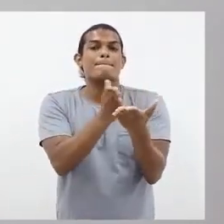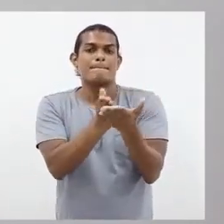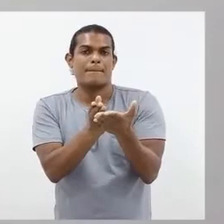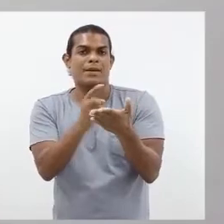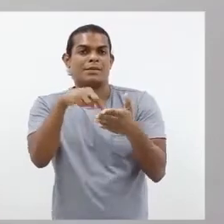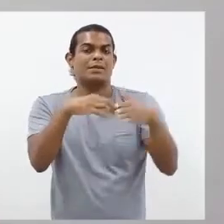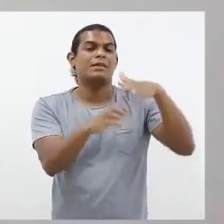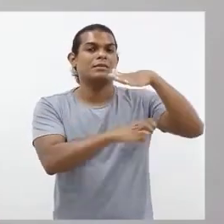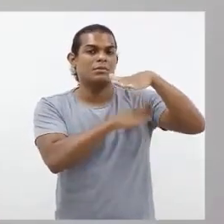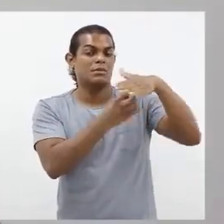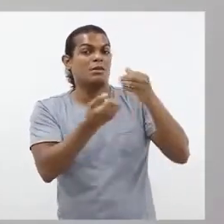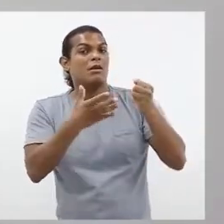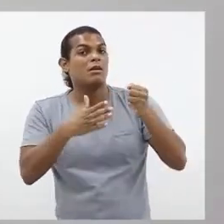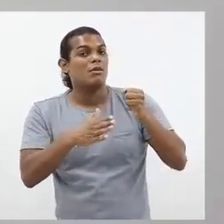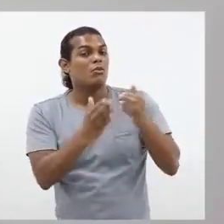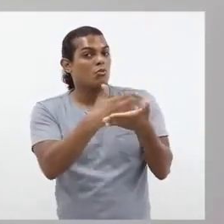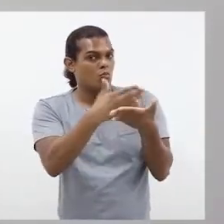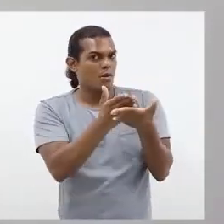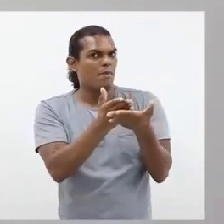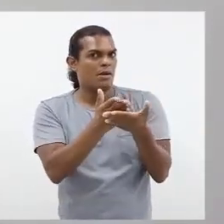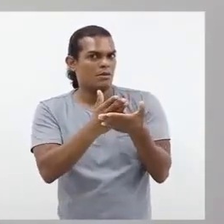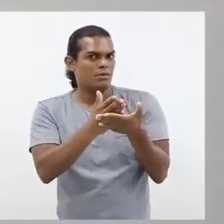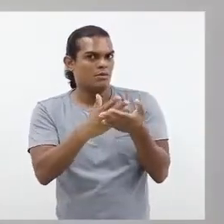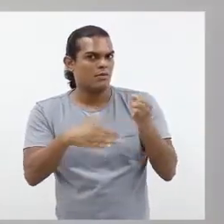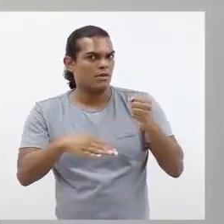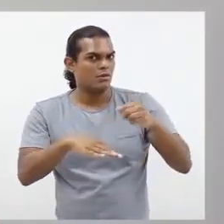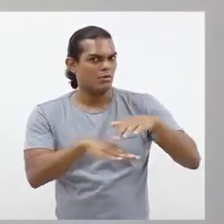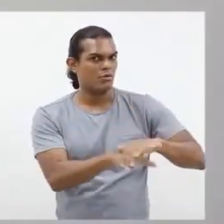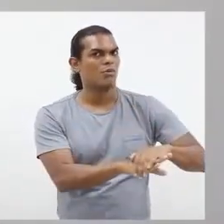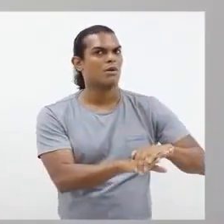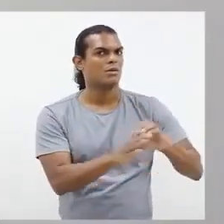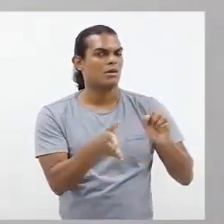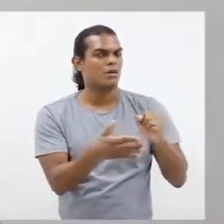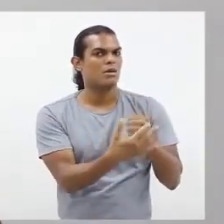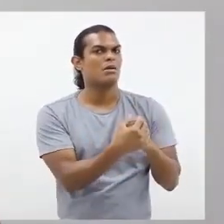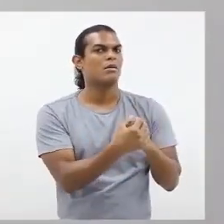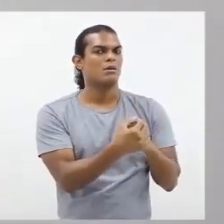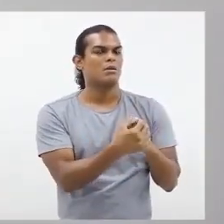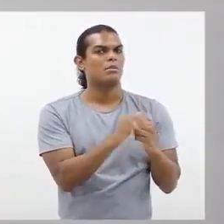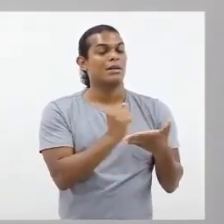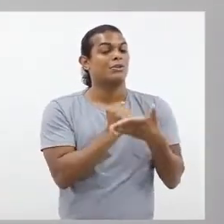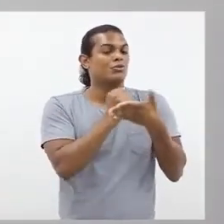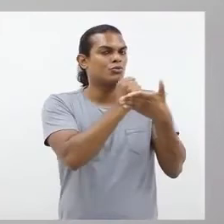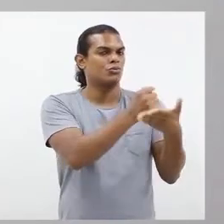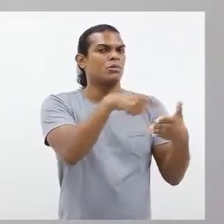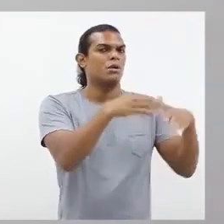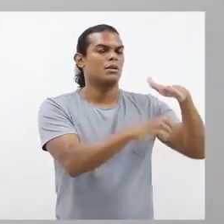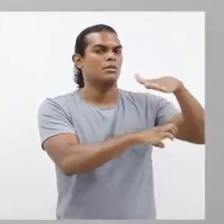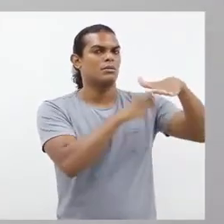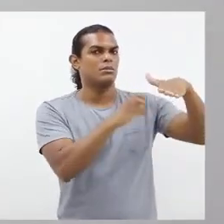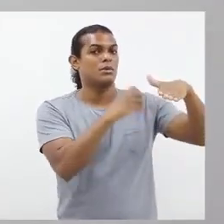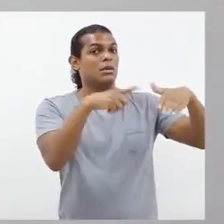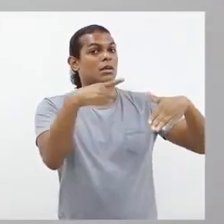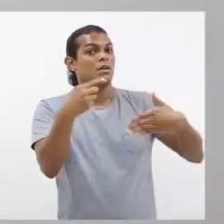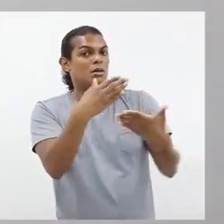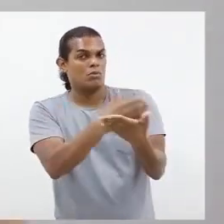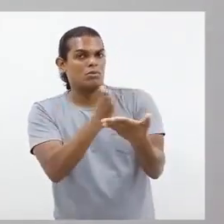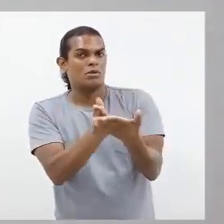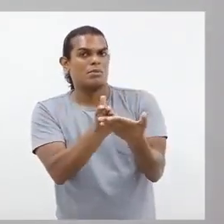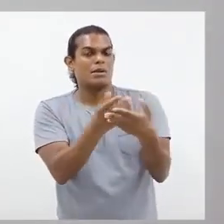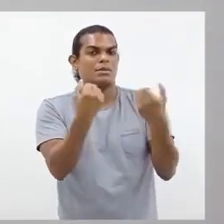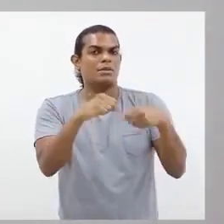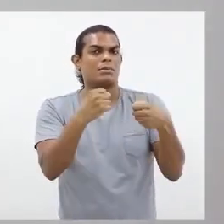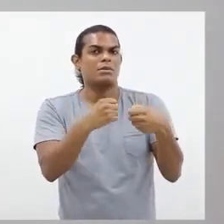fato, ela vai guardar, fica no patrimônio da empresa para reinvestimento, para aumentar a empresa, e outra parte